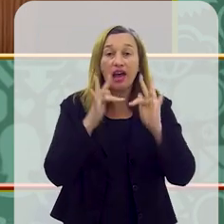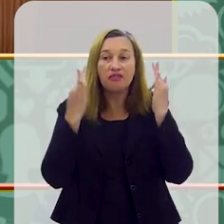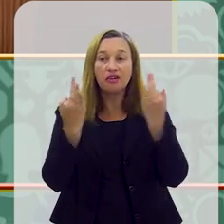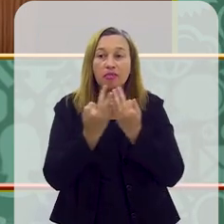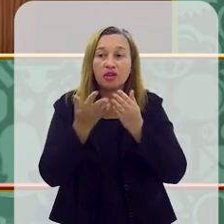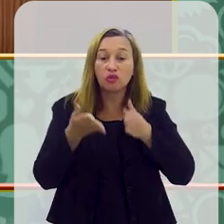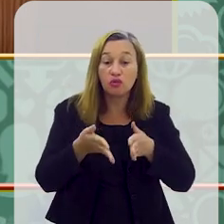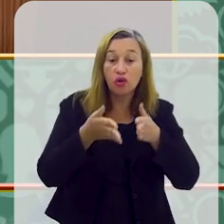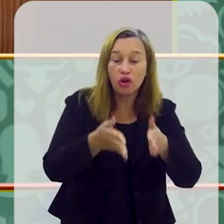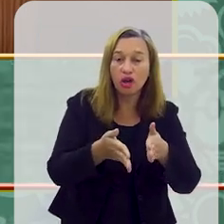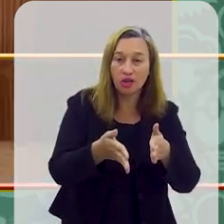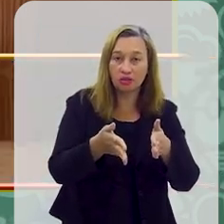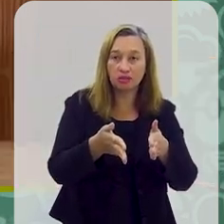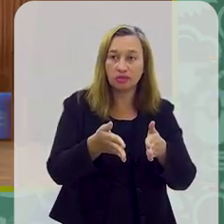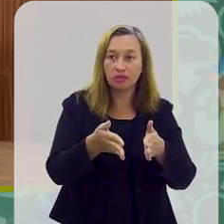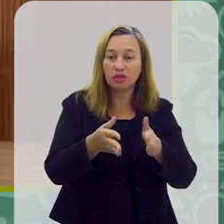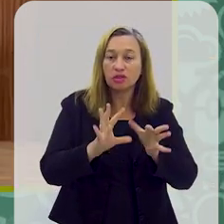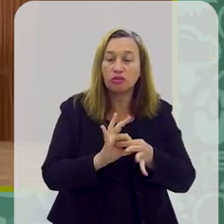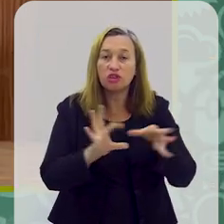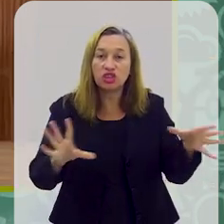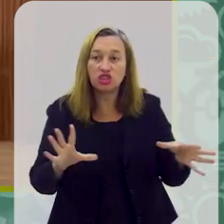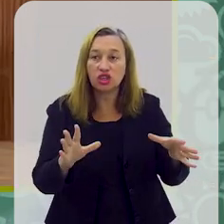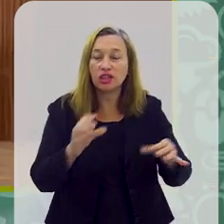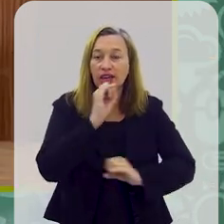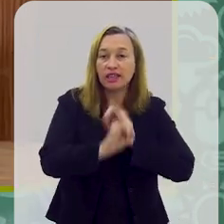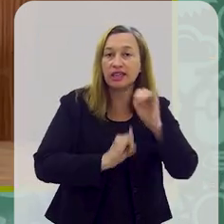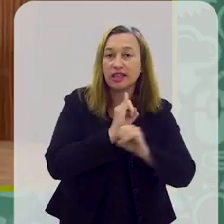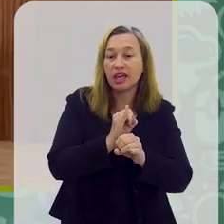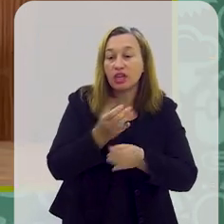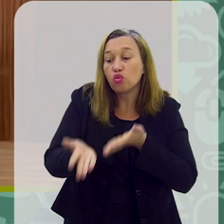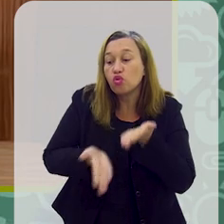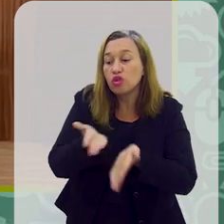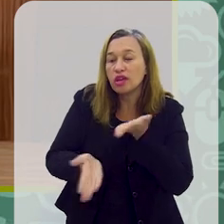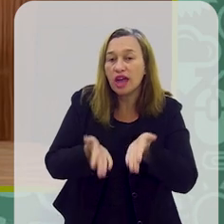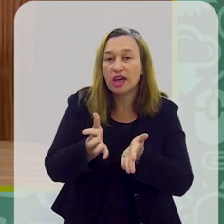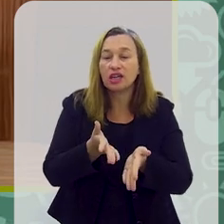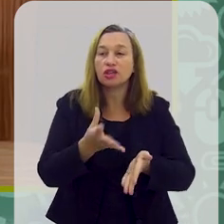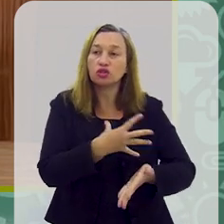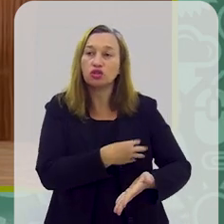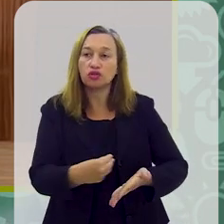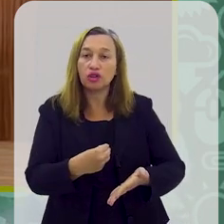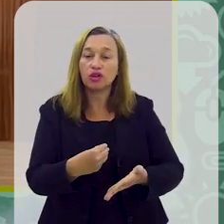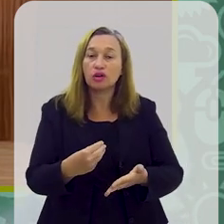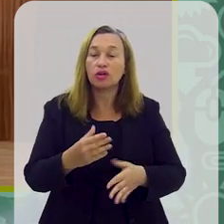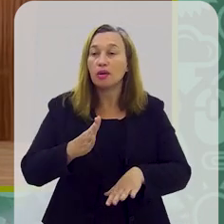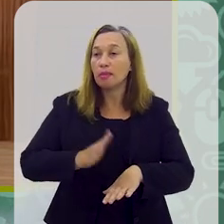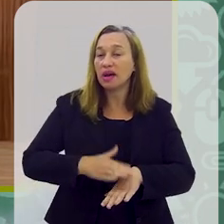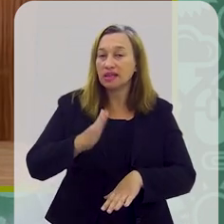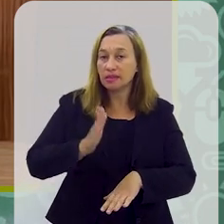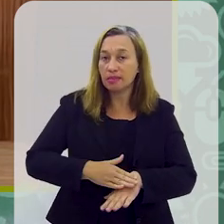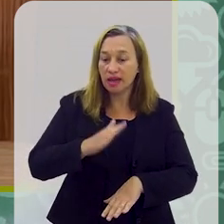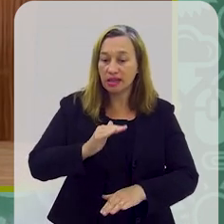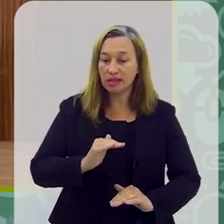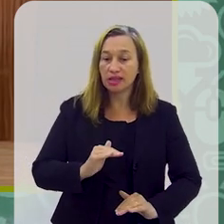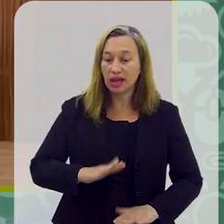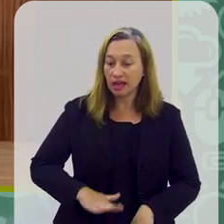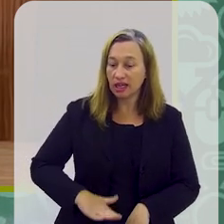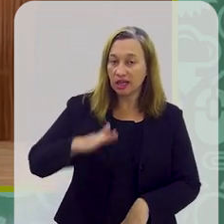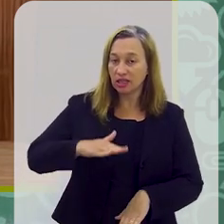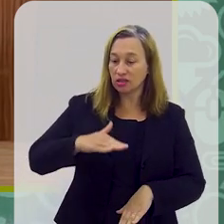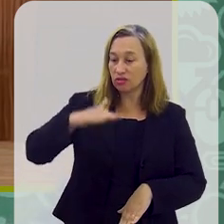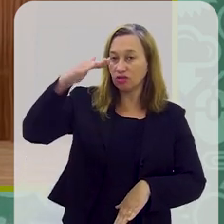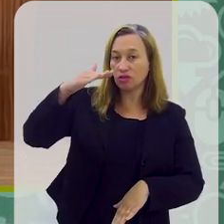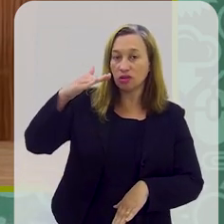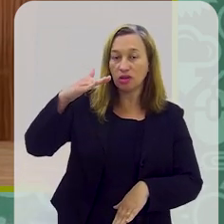a internet tomar conta dos seus filhos. E quanto menor a criança, maior a dificuldade dela entender o que está acontecendo lá, ela